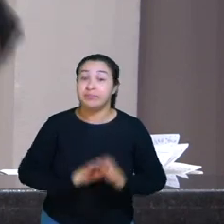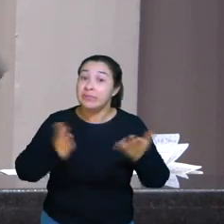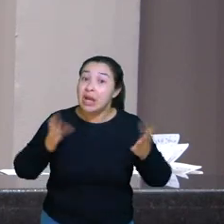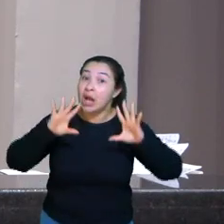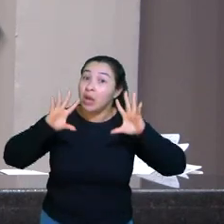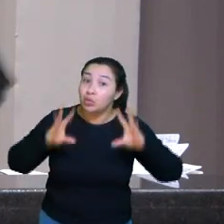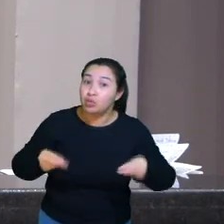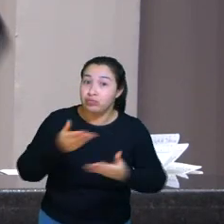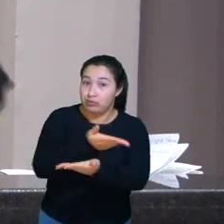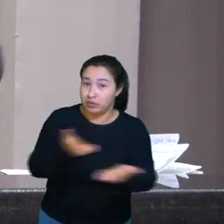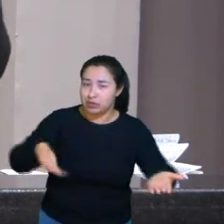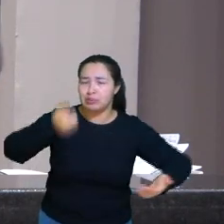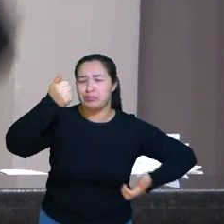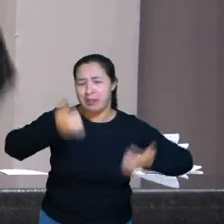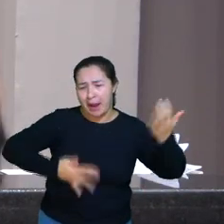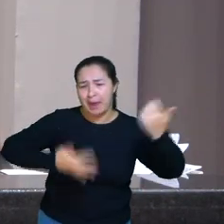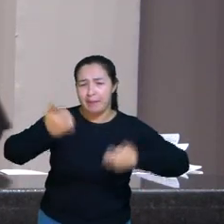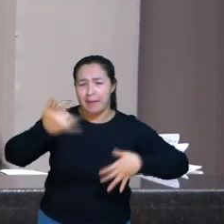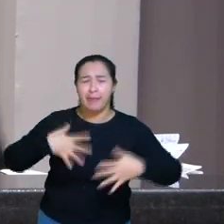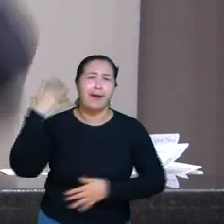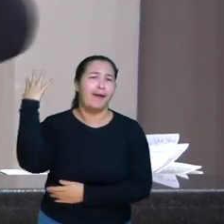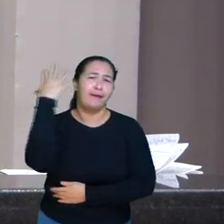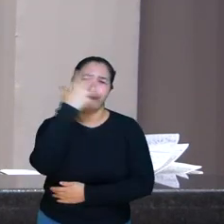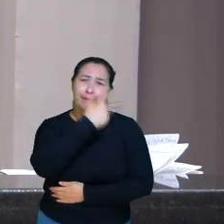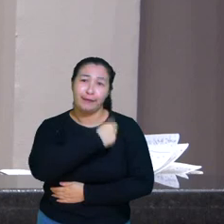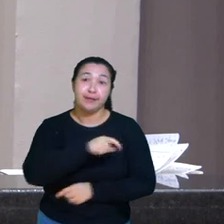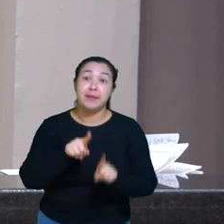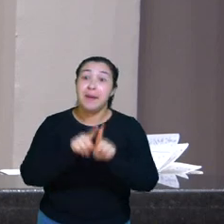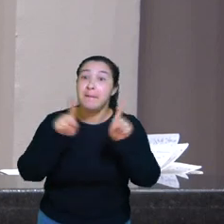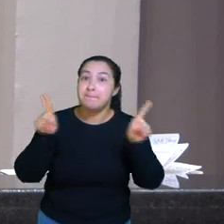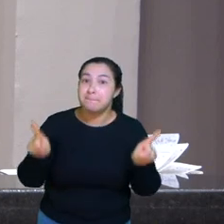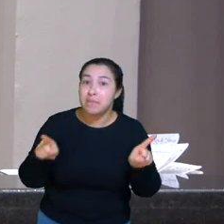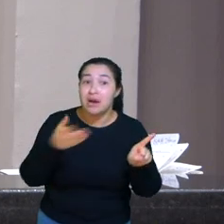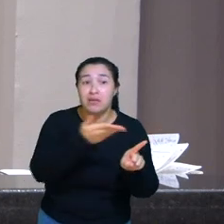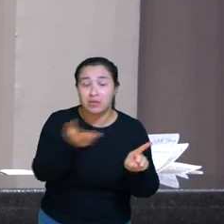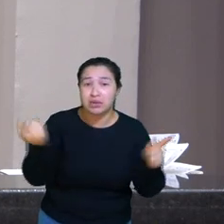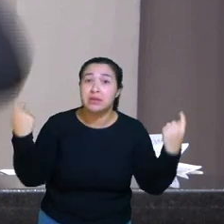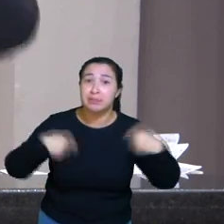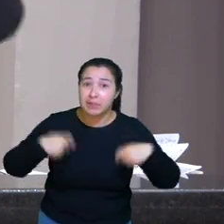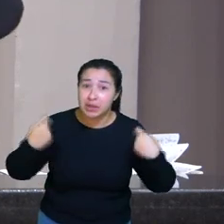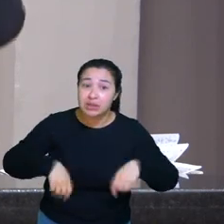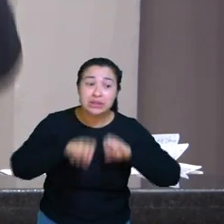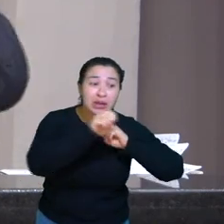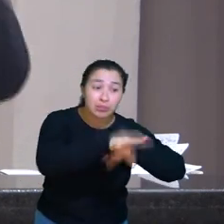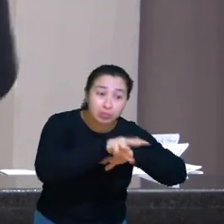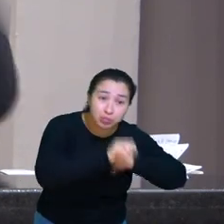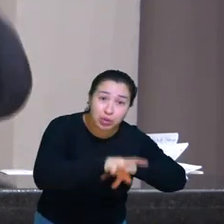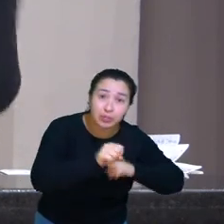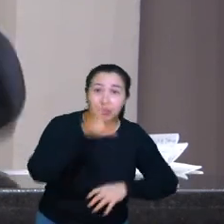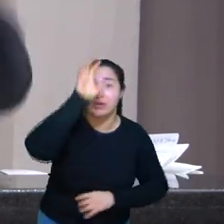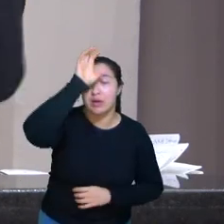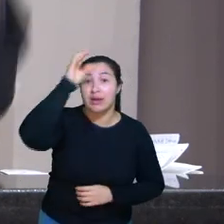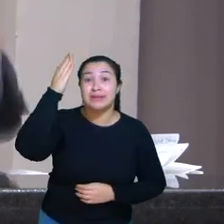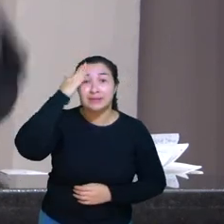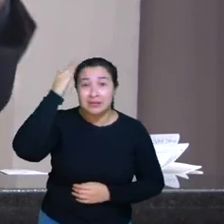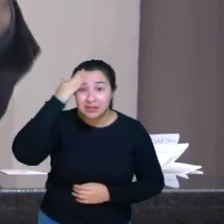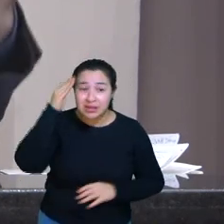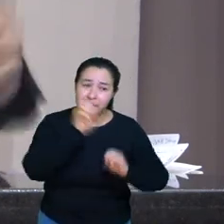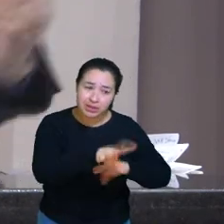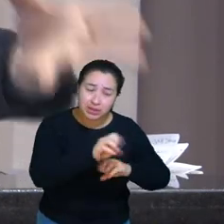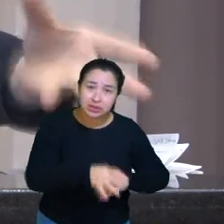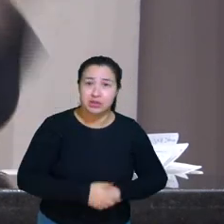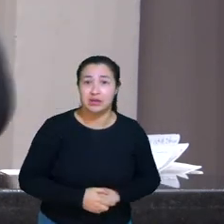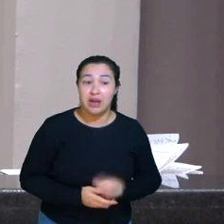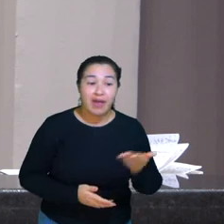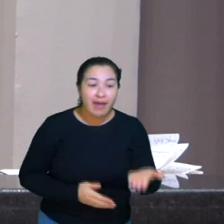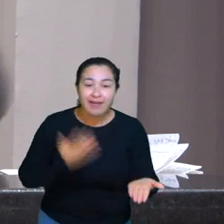vocês falaram aqui é bonito que eu tô falando é bonito é o seguinte mas o sujeito tem que saber alfabetizar o sujeito tem que saber lidar com crianças de zer a